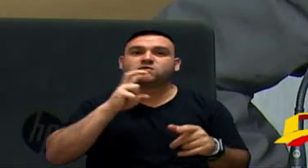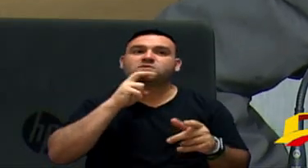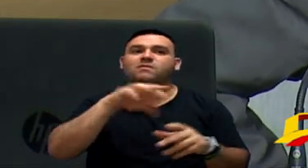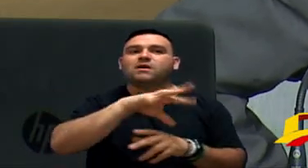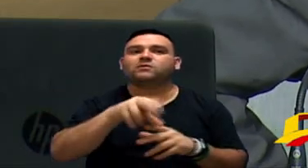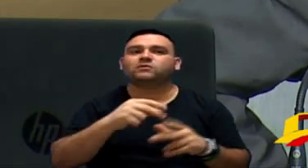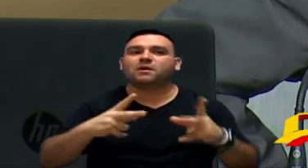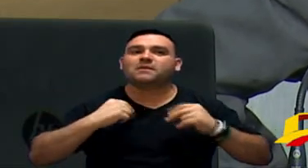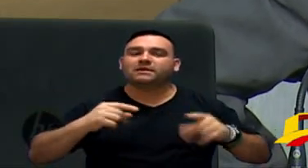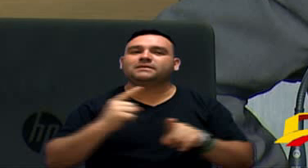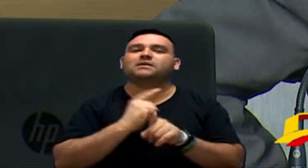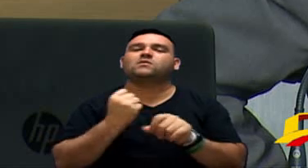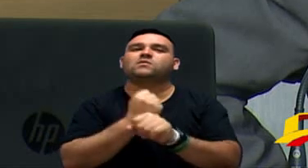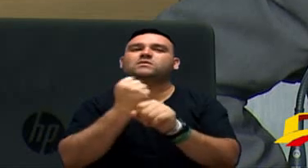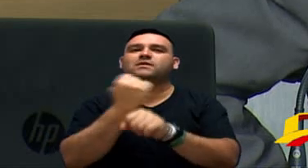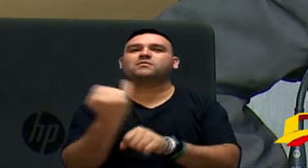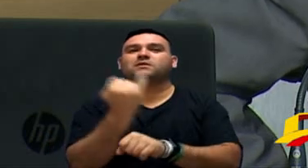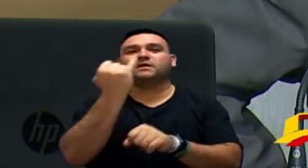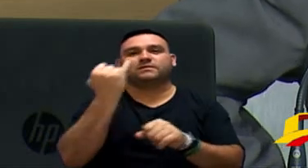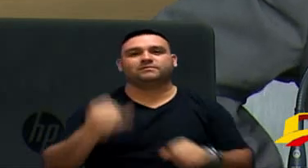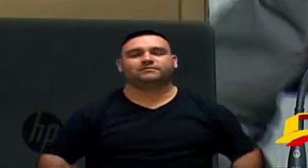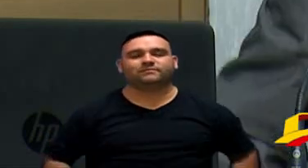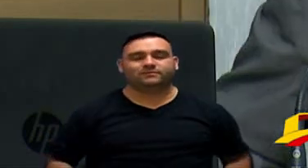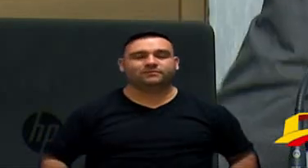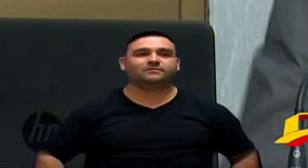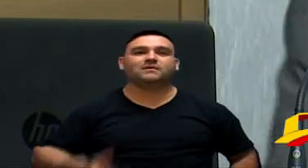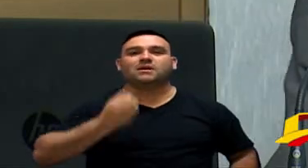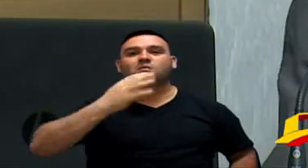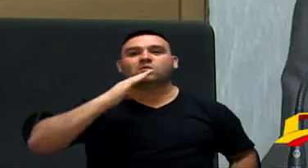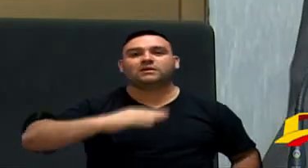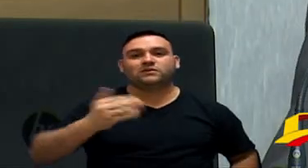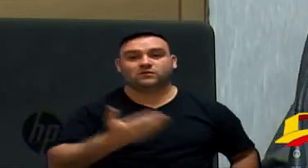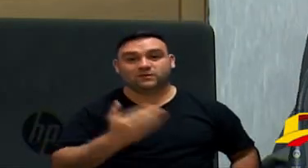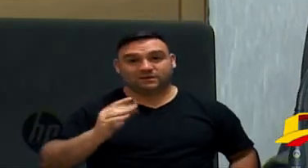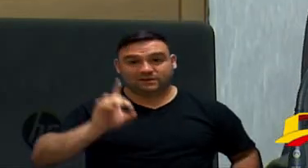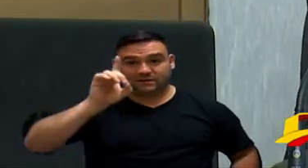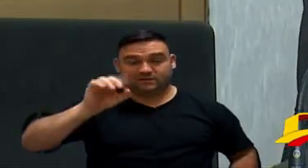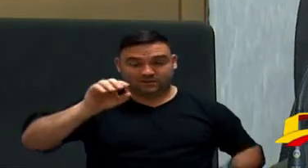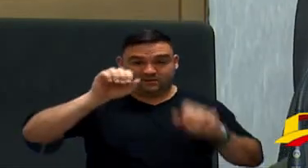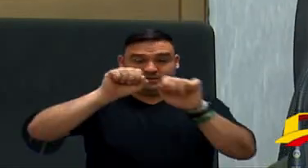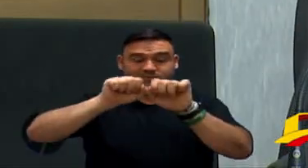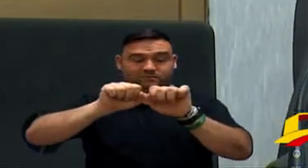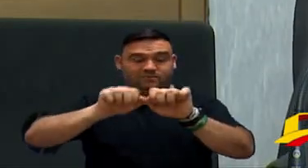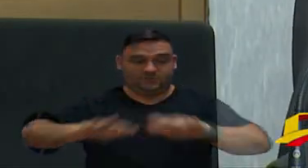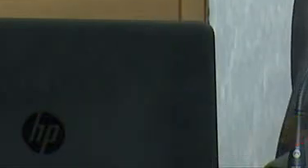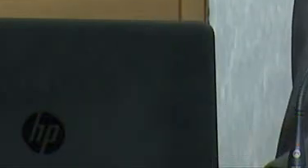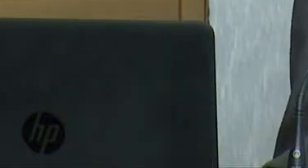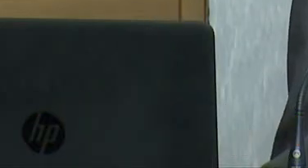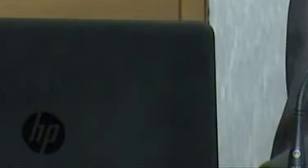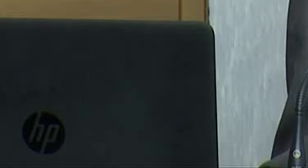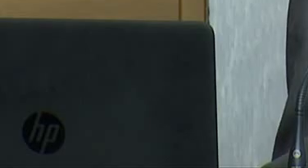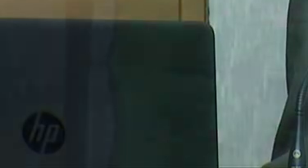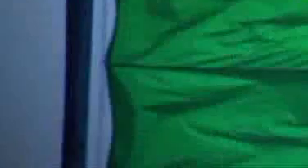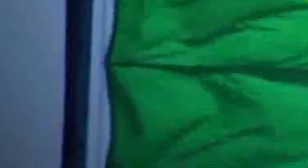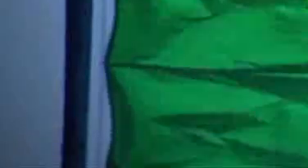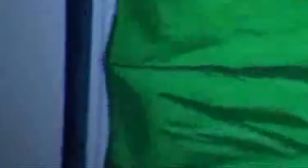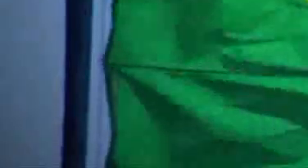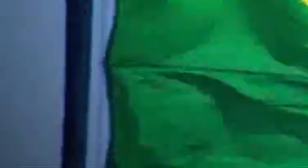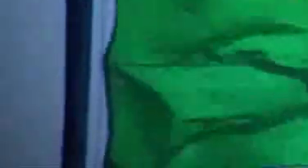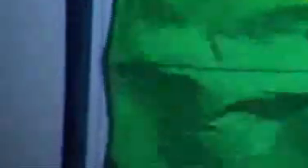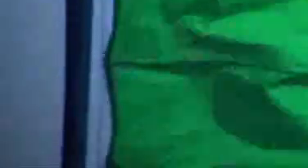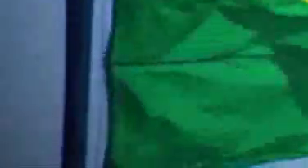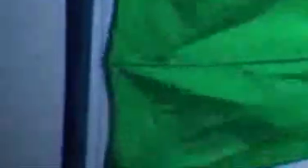que merece obras importantes iguais ou melhores uma boa tarde a todos Deus abençoe a todos e todas